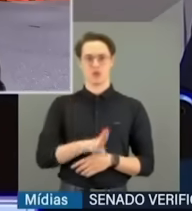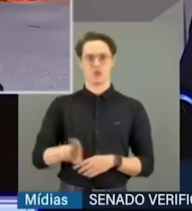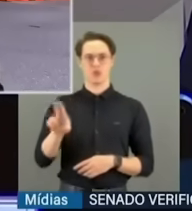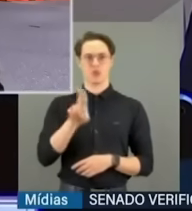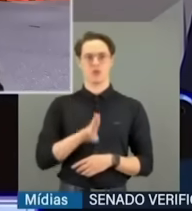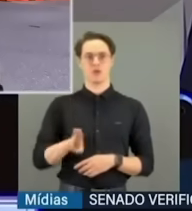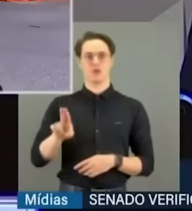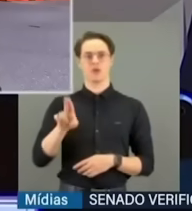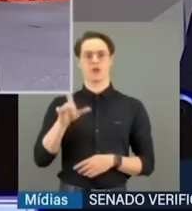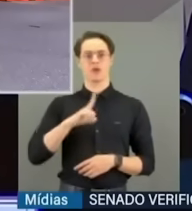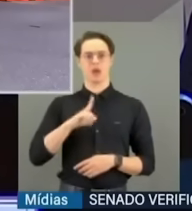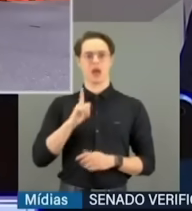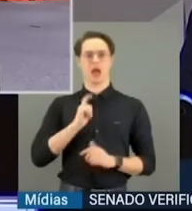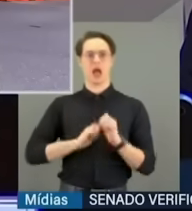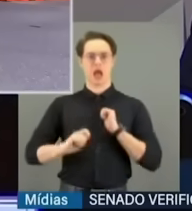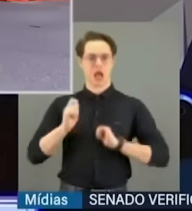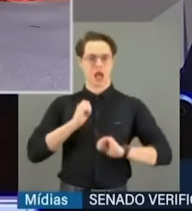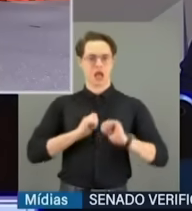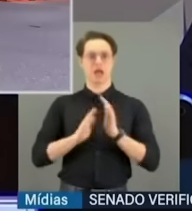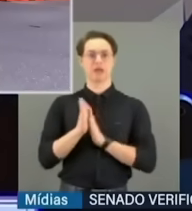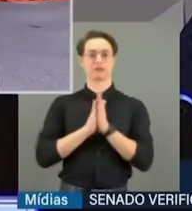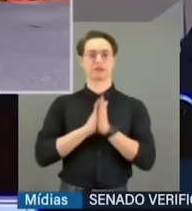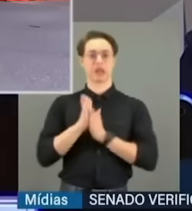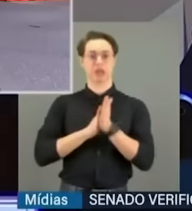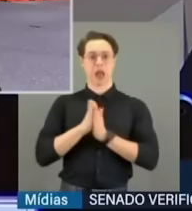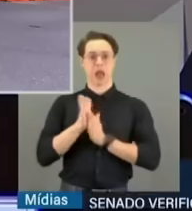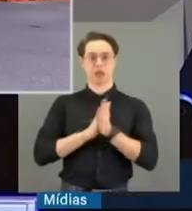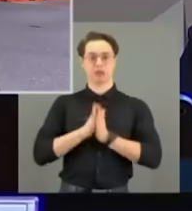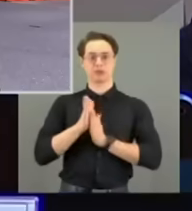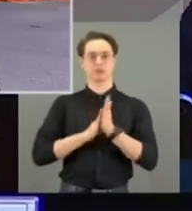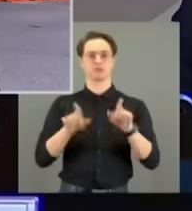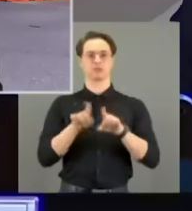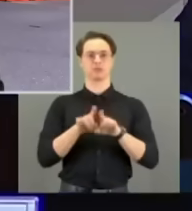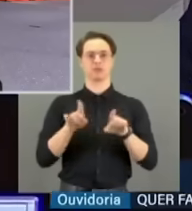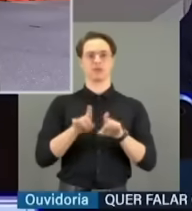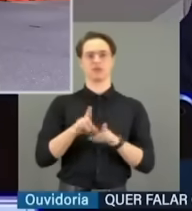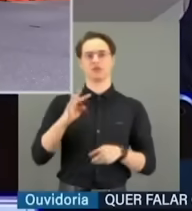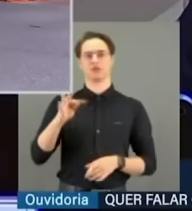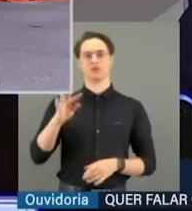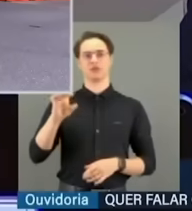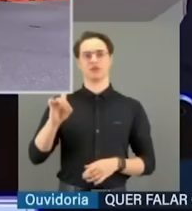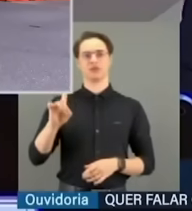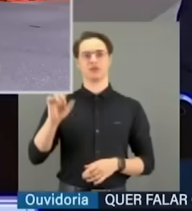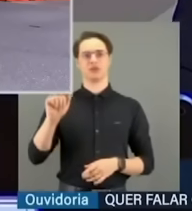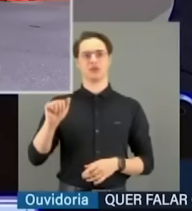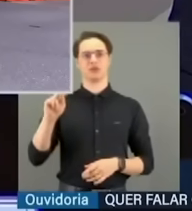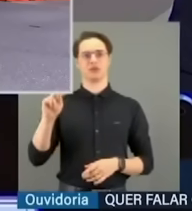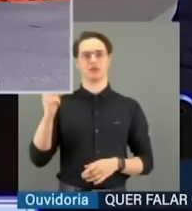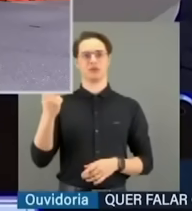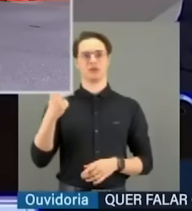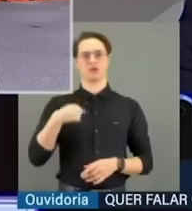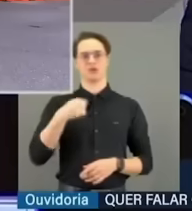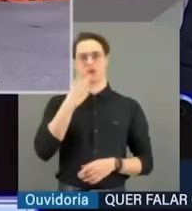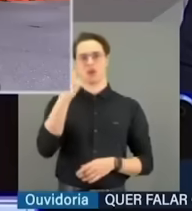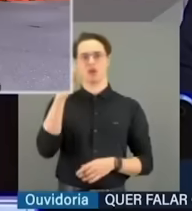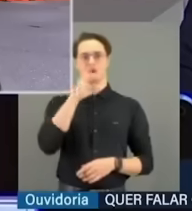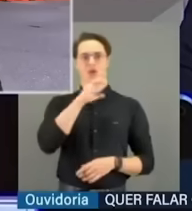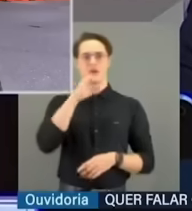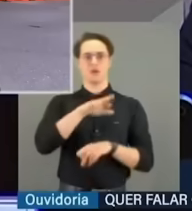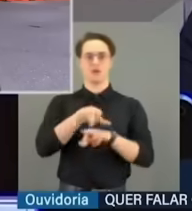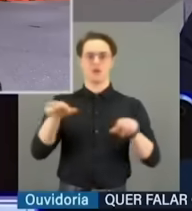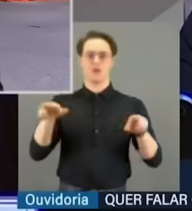escrito, orientado, na verdade, por ele. Mais cedo aqui de manhã, logo depois do depoimento de Delgatti, os advogados